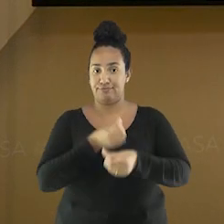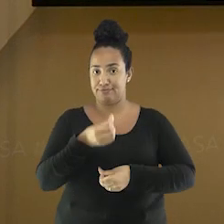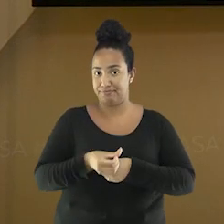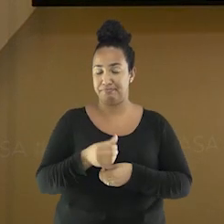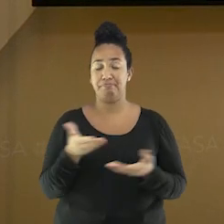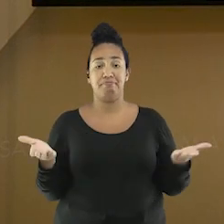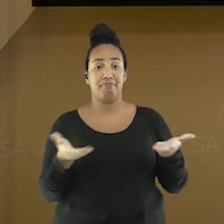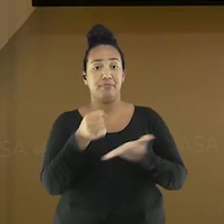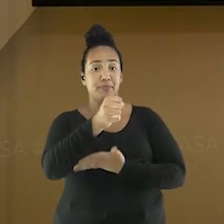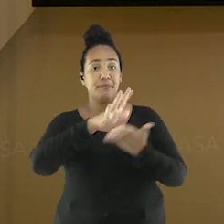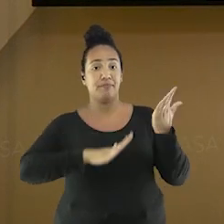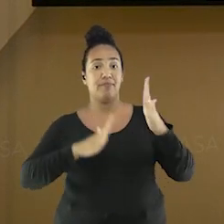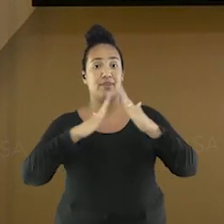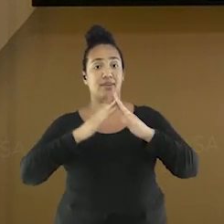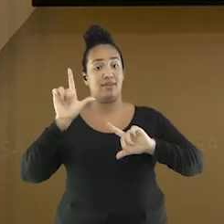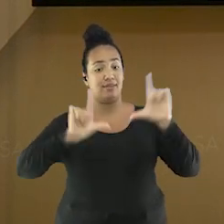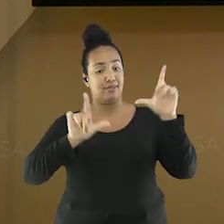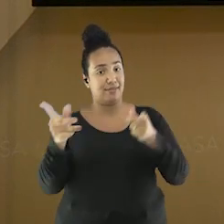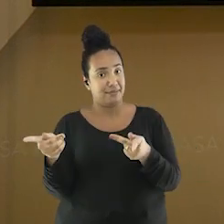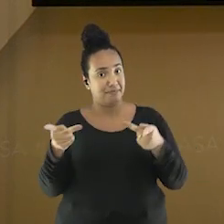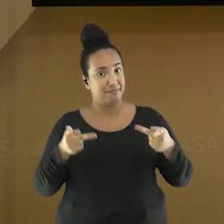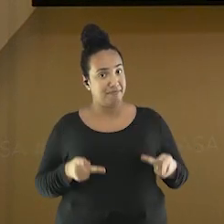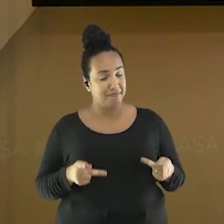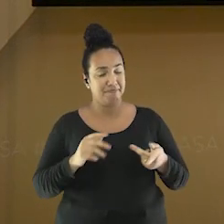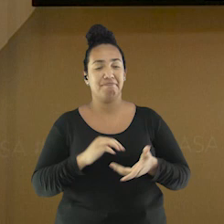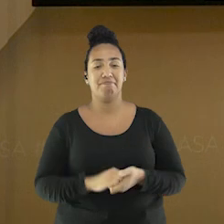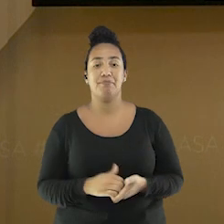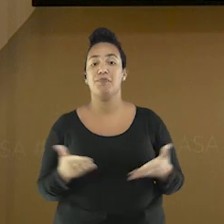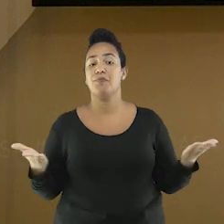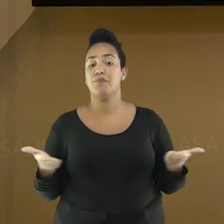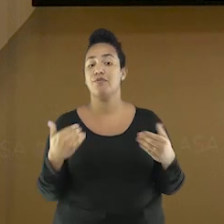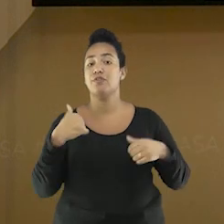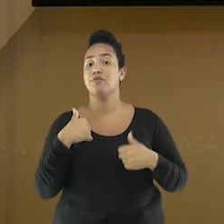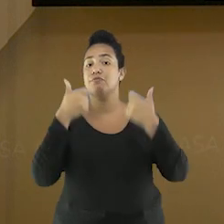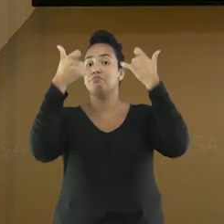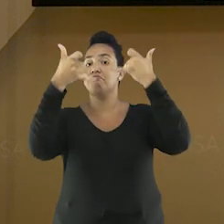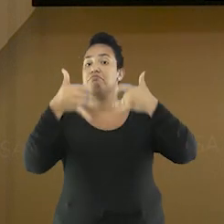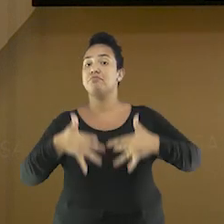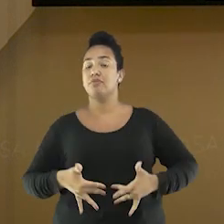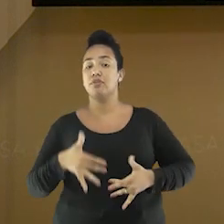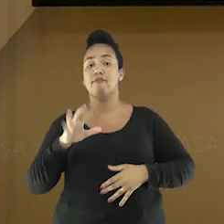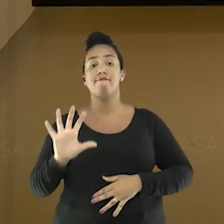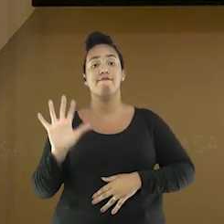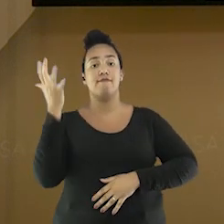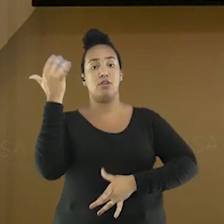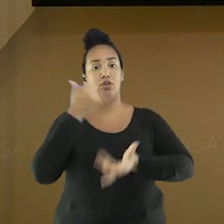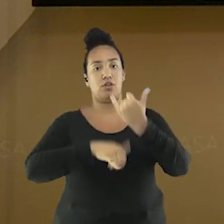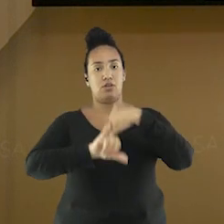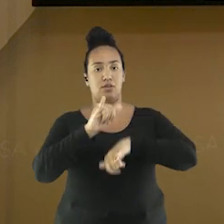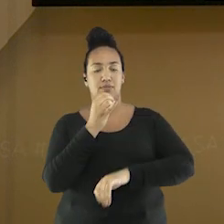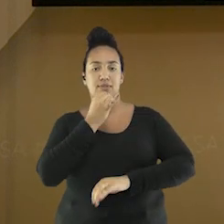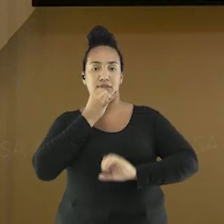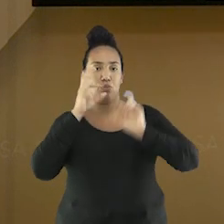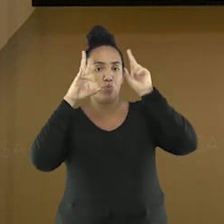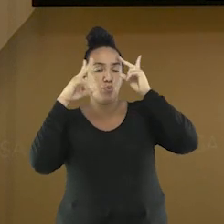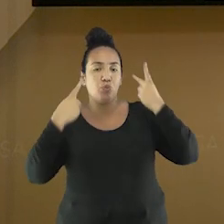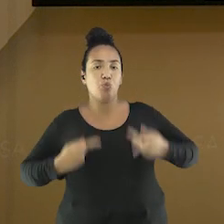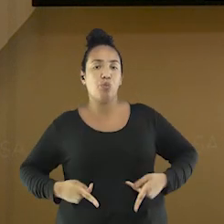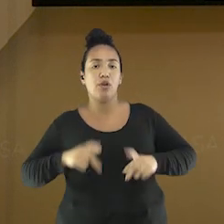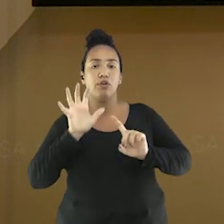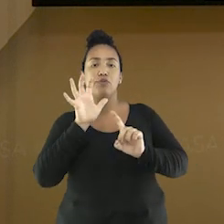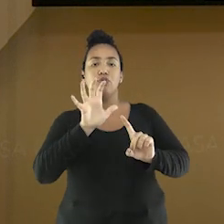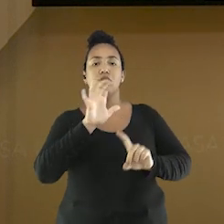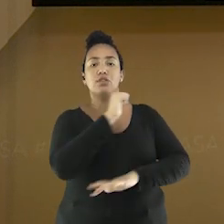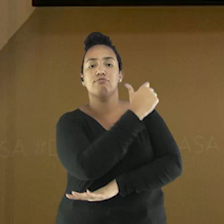TV. Seja bem-vindo! Hoje vamos falar de um fenômeno químico que reflete as ações do ser humano para com a natureza.